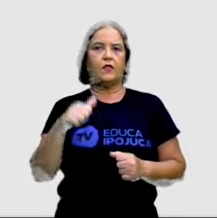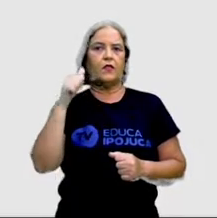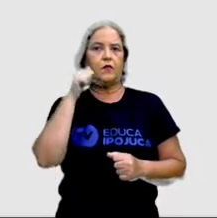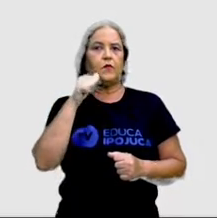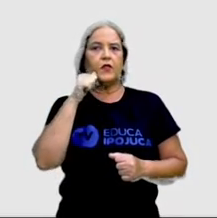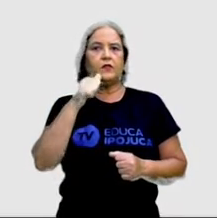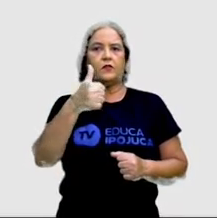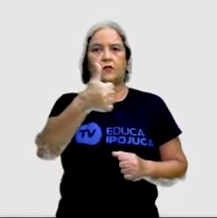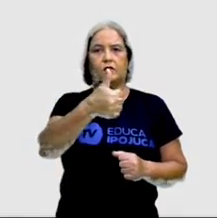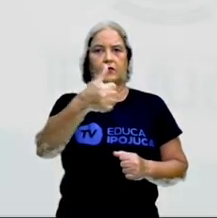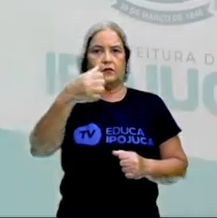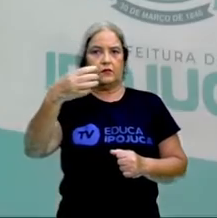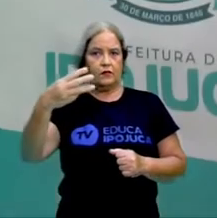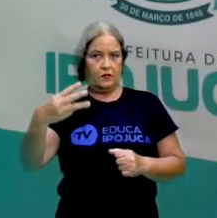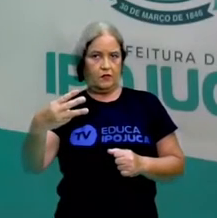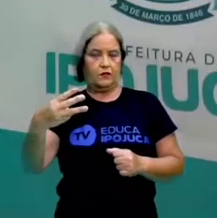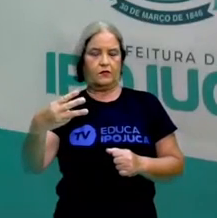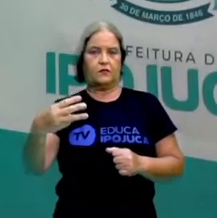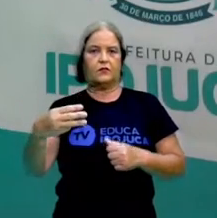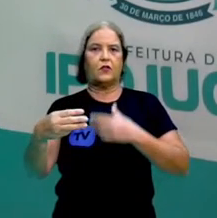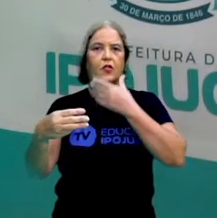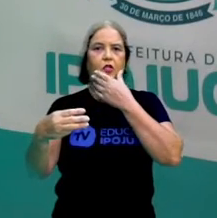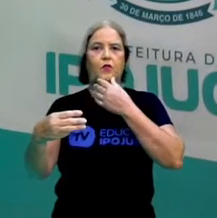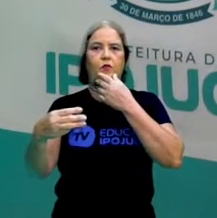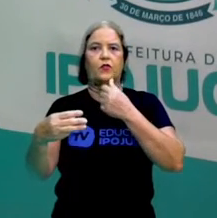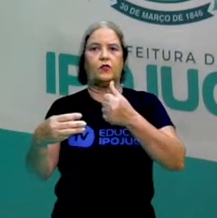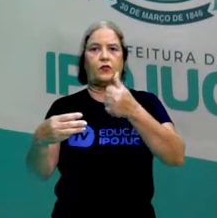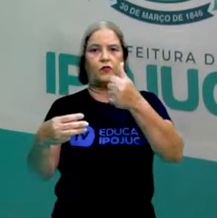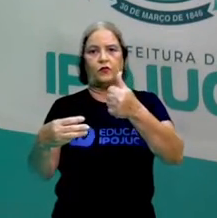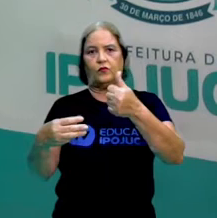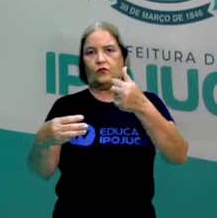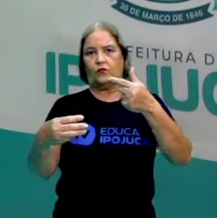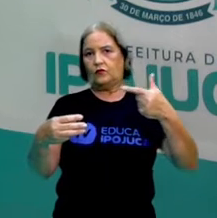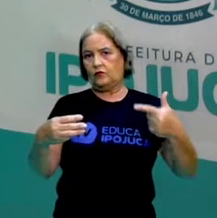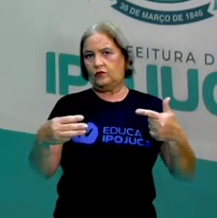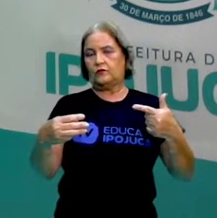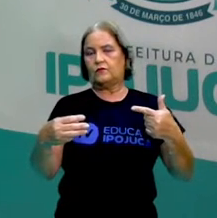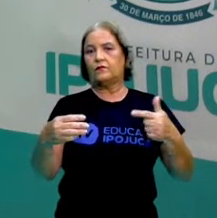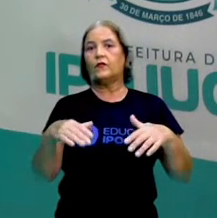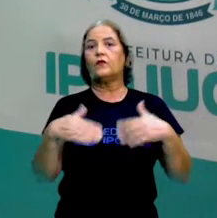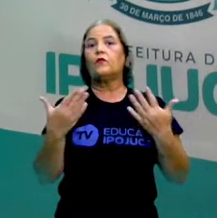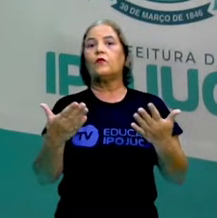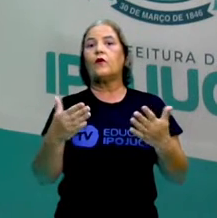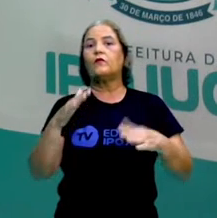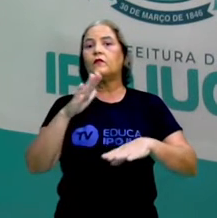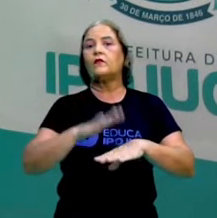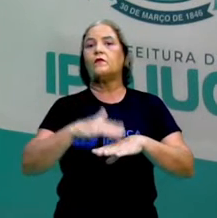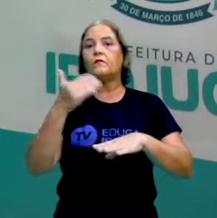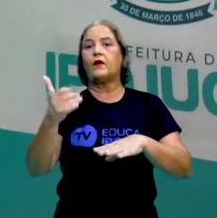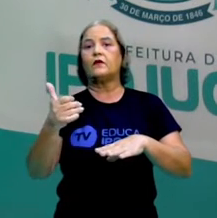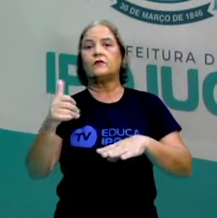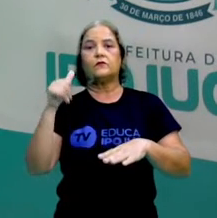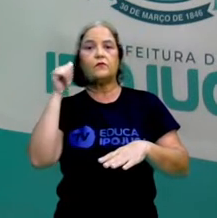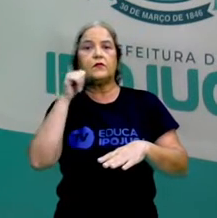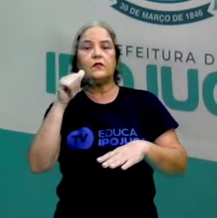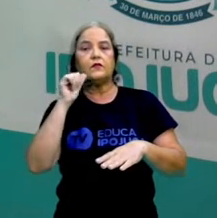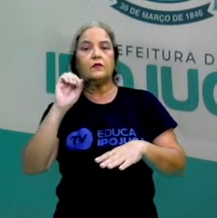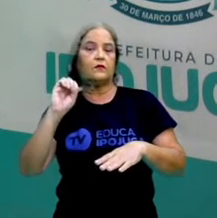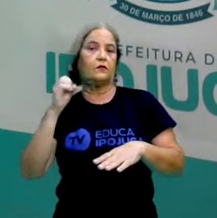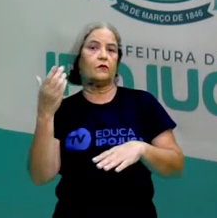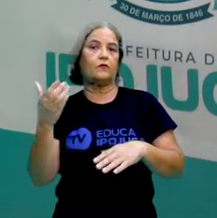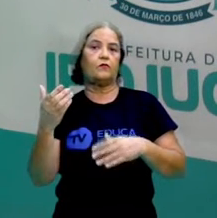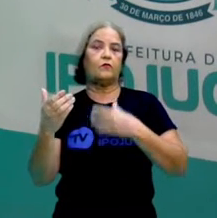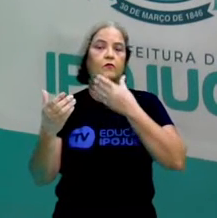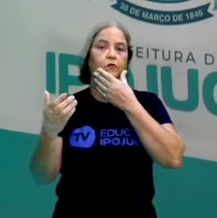13 meninas e 12 meninos e aí criança tem mais um ou mais meninos